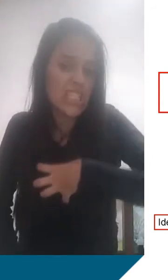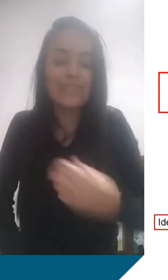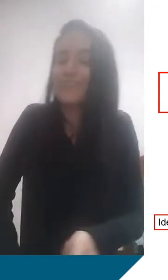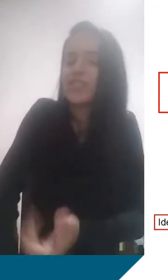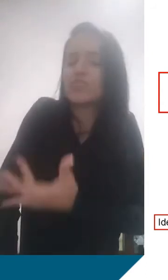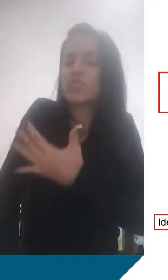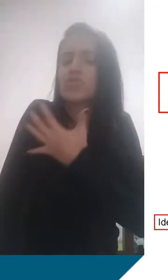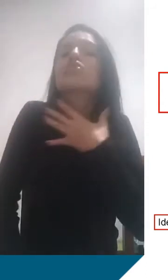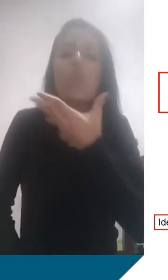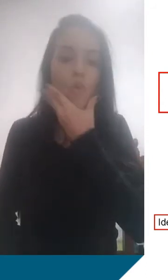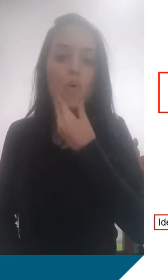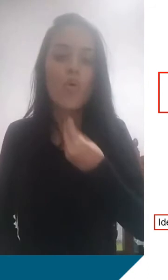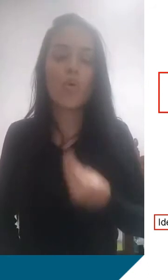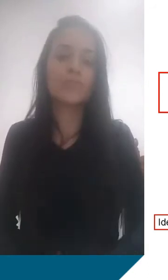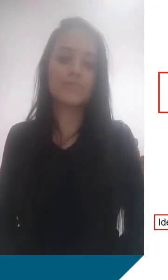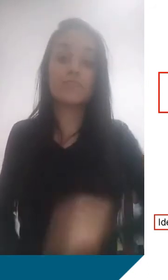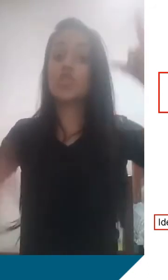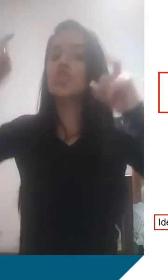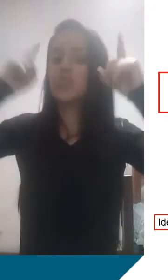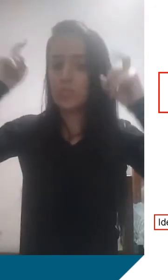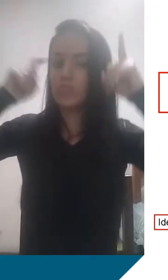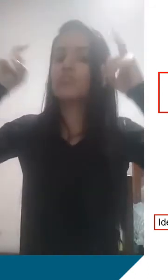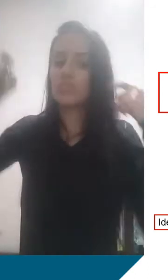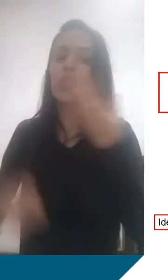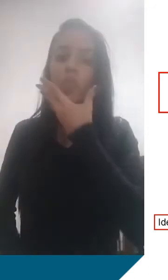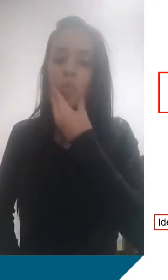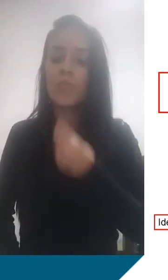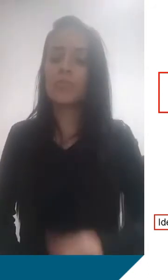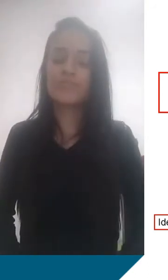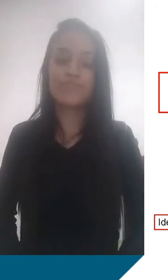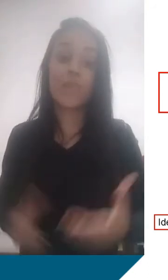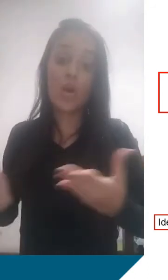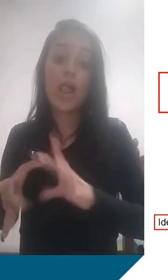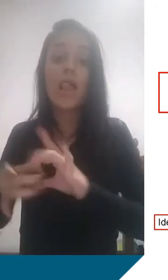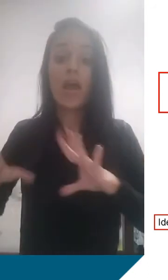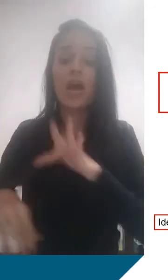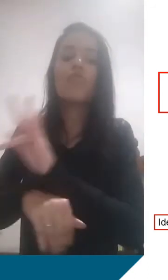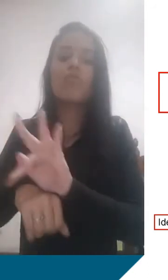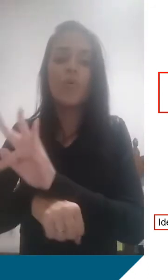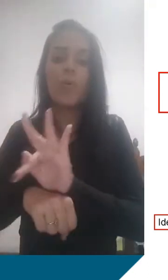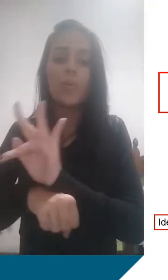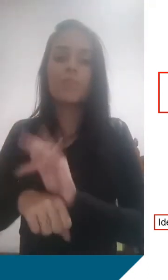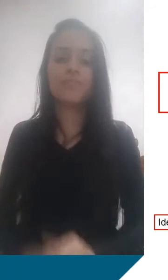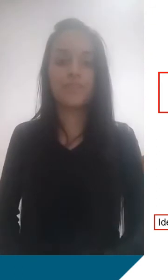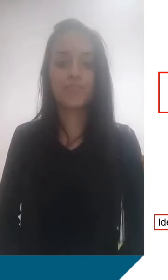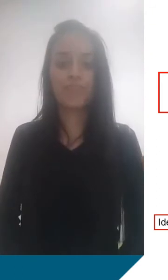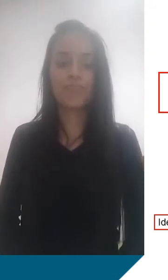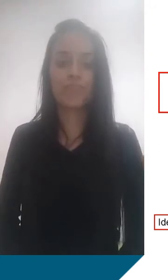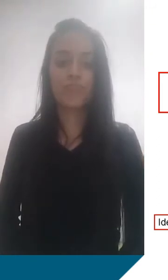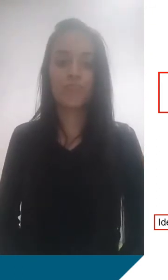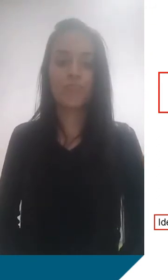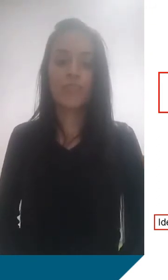com as emoções humanas, as expressões humanas. E a liberdade formal Tem a ver com o